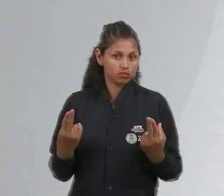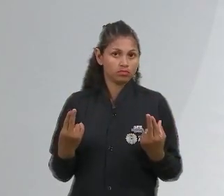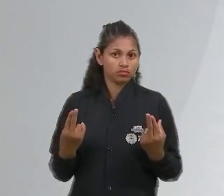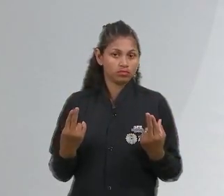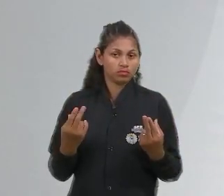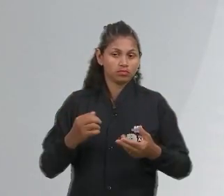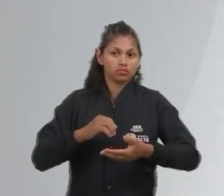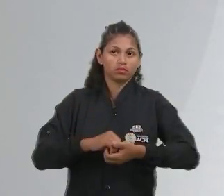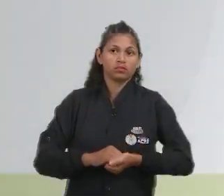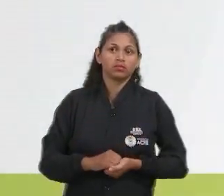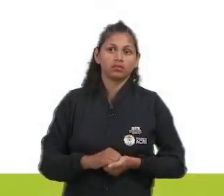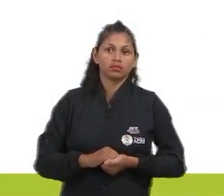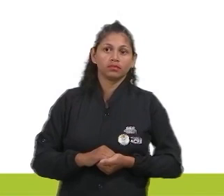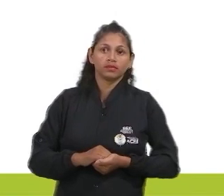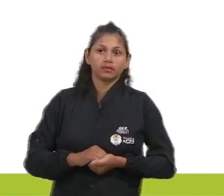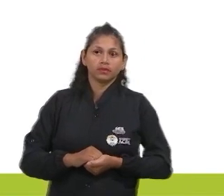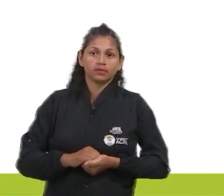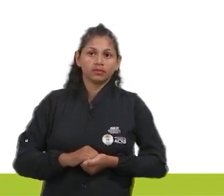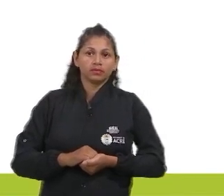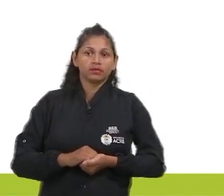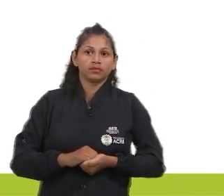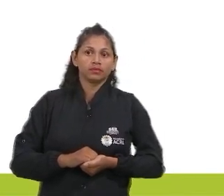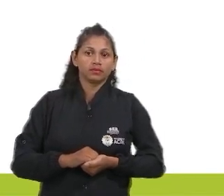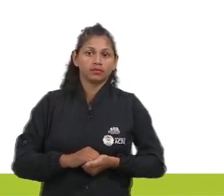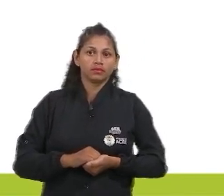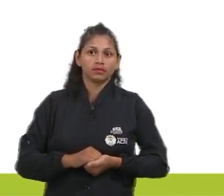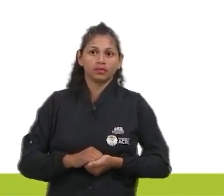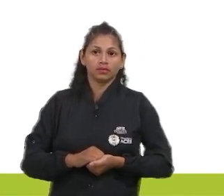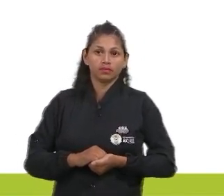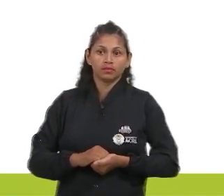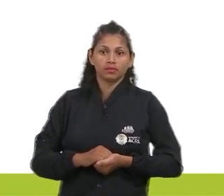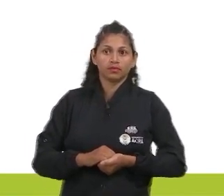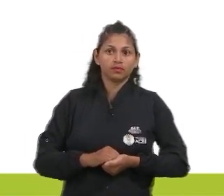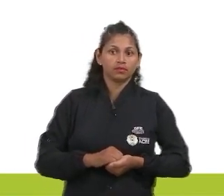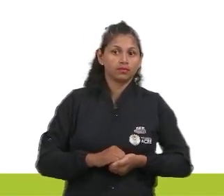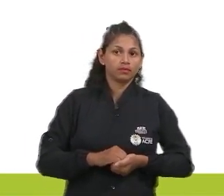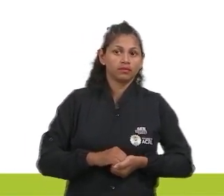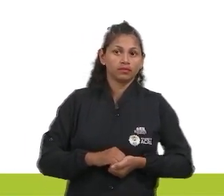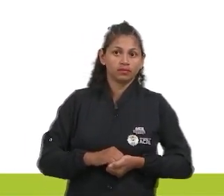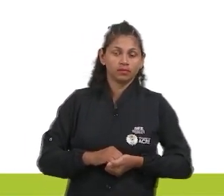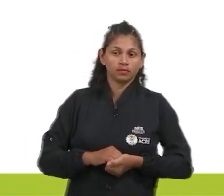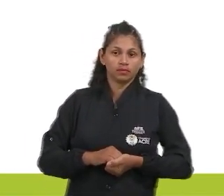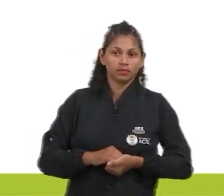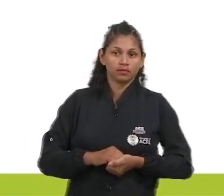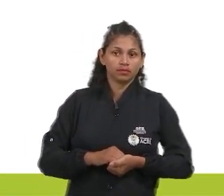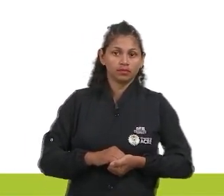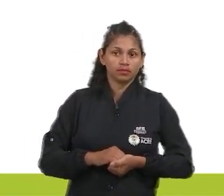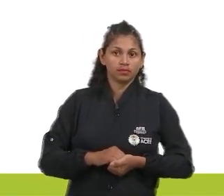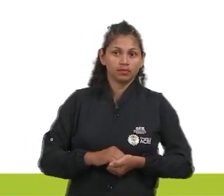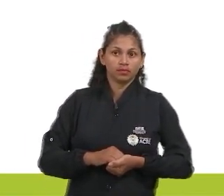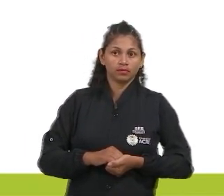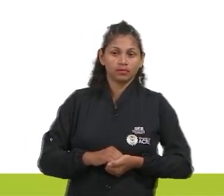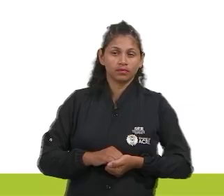radical. Como no exemplo aqui, coloquei 2 carbonos de um lado e 2 carbonos do outro. Eles